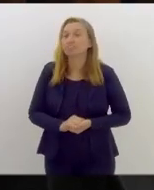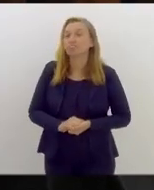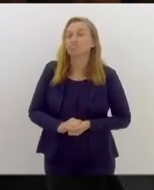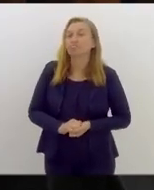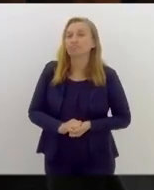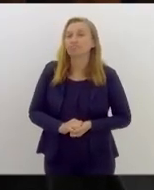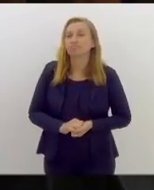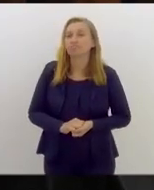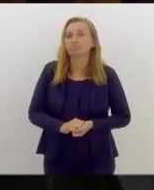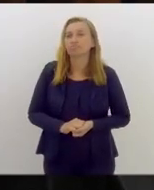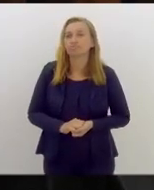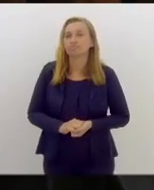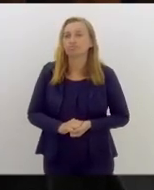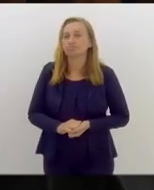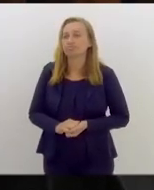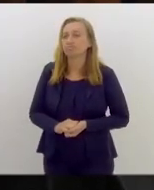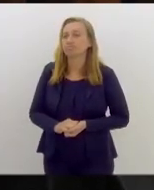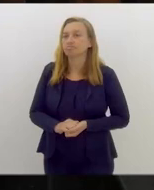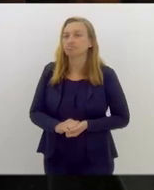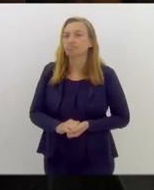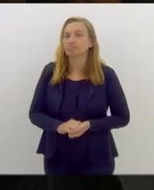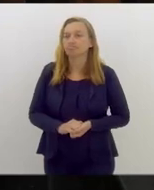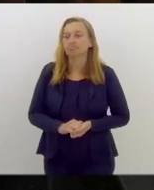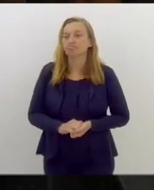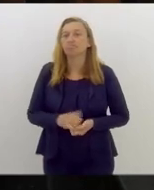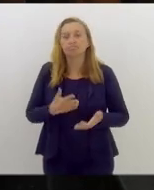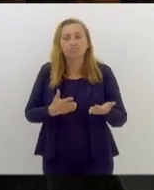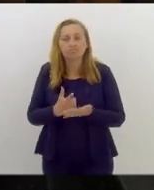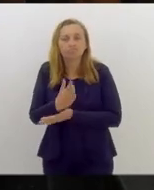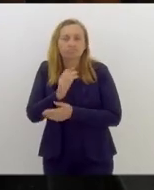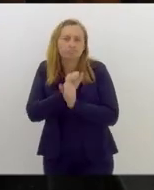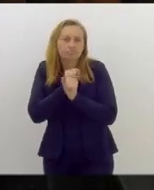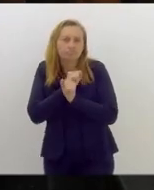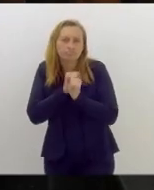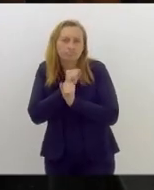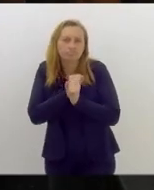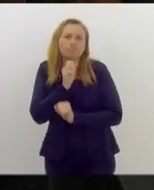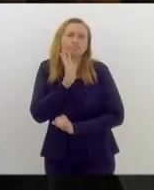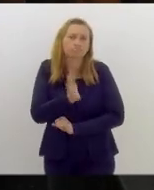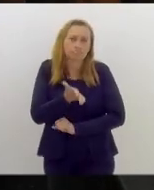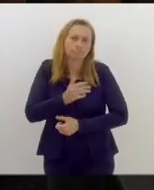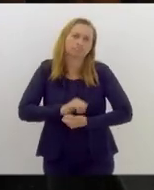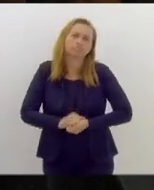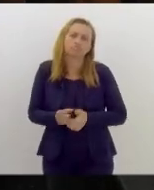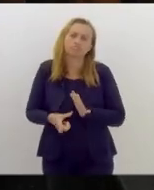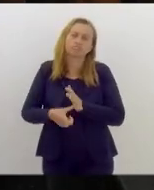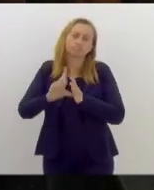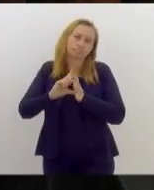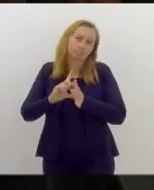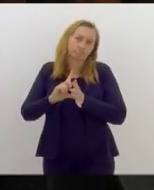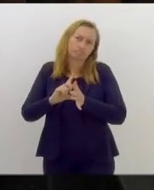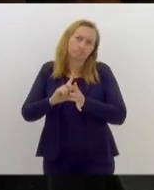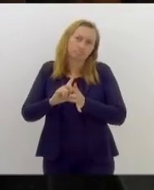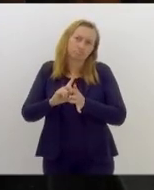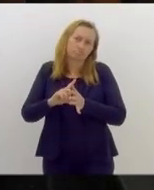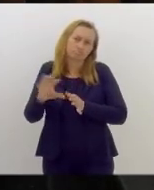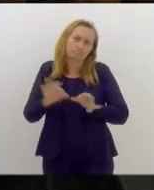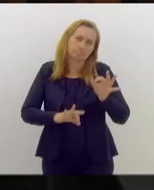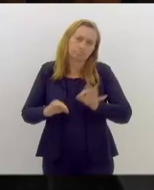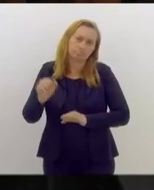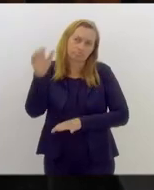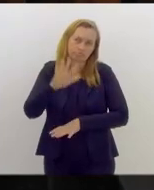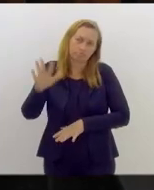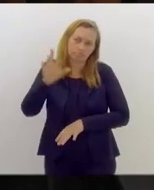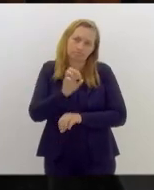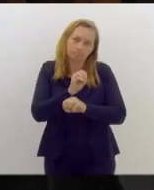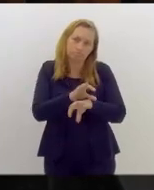deveria ter sido aprovado há muito tempo já. Antes do atual Plano Nacional de Educação, o Brasil teve um Plano